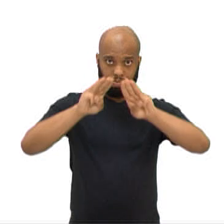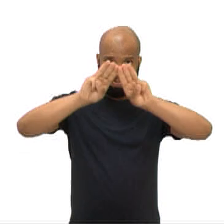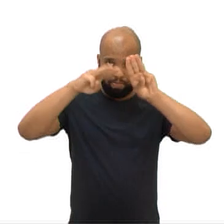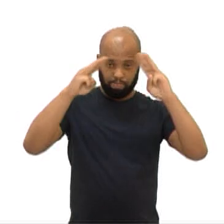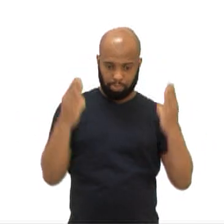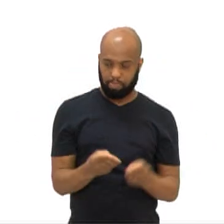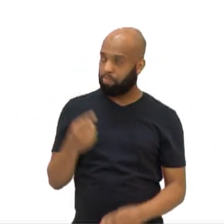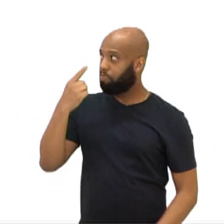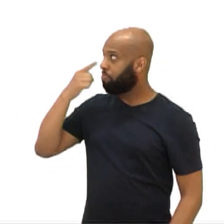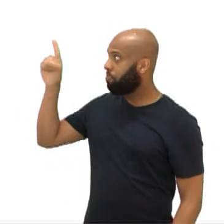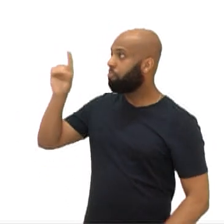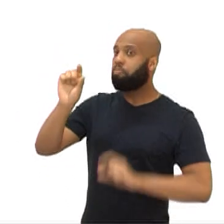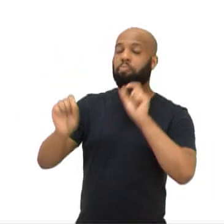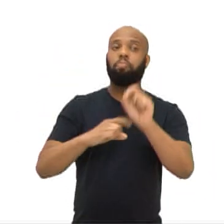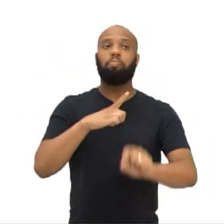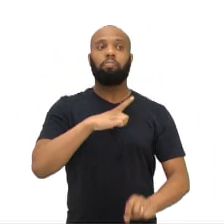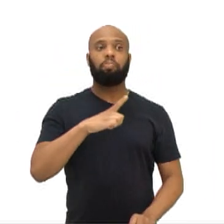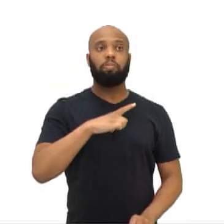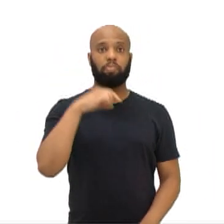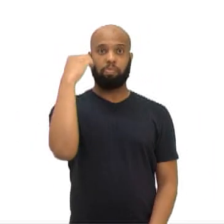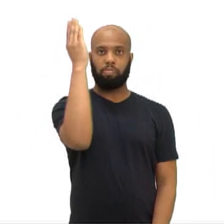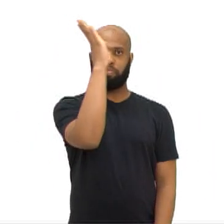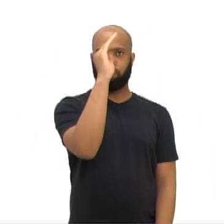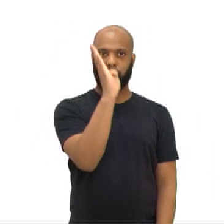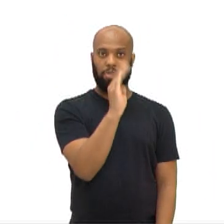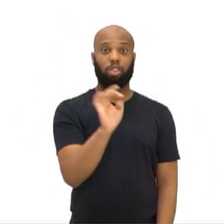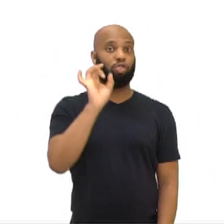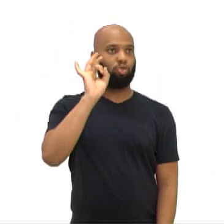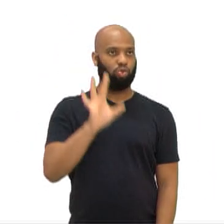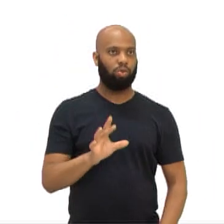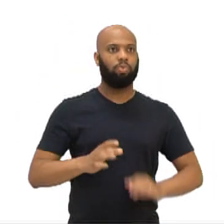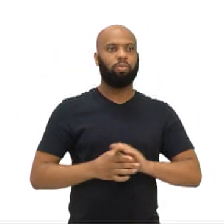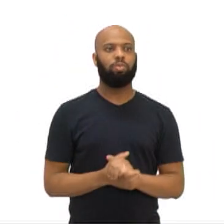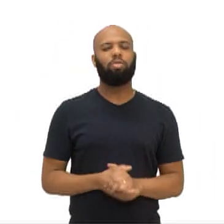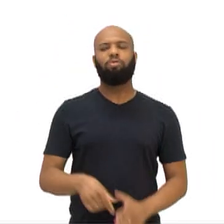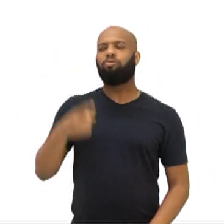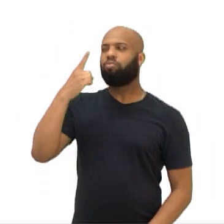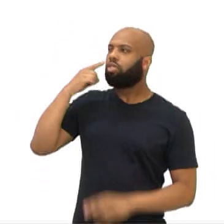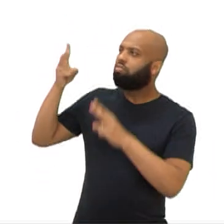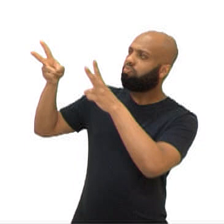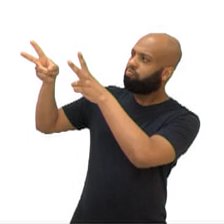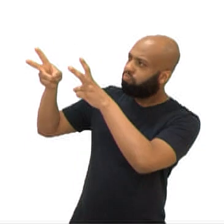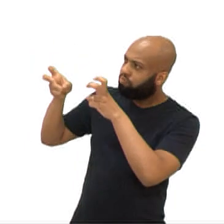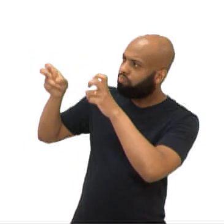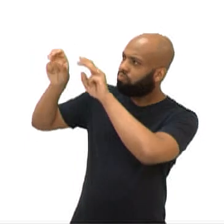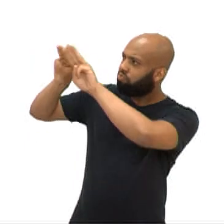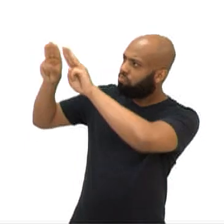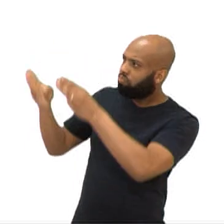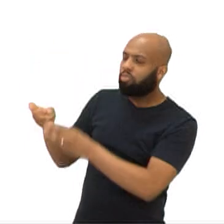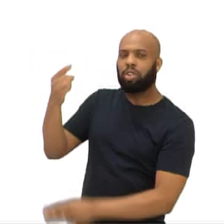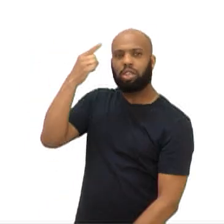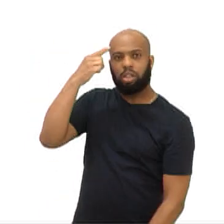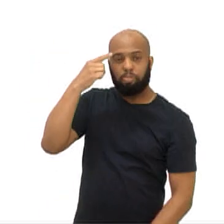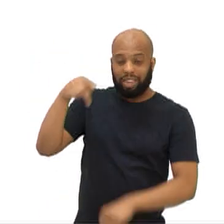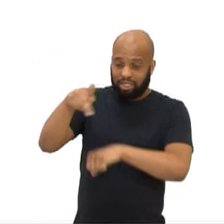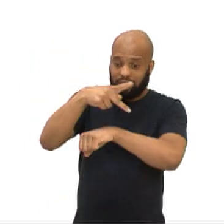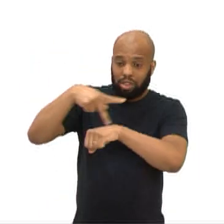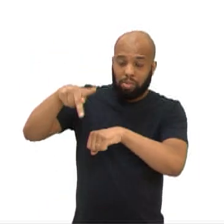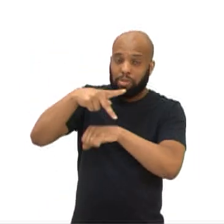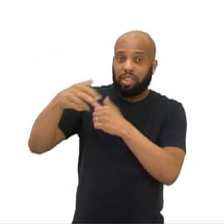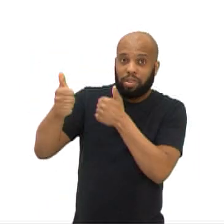está localizado simplesmente Brasil. A pergunta, observar o mapa e pensar sobre os